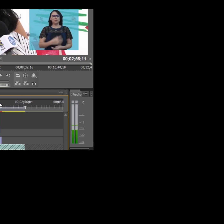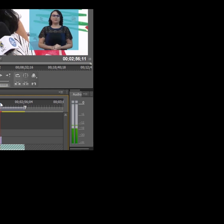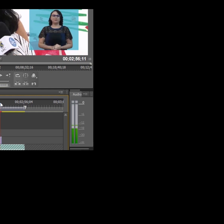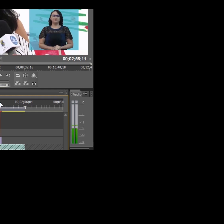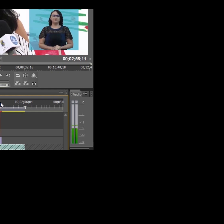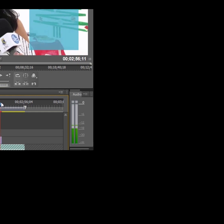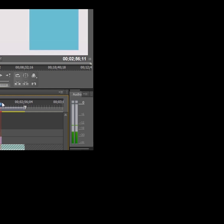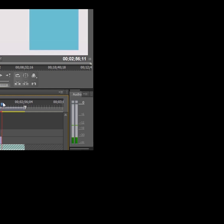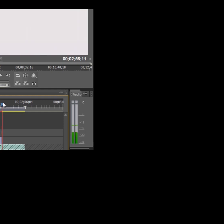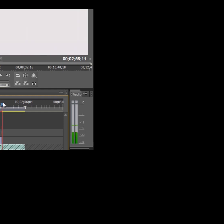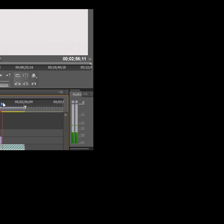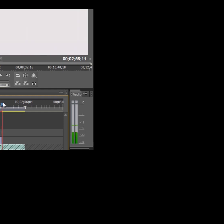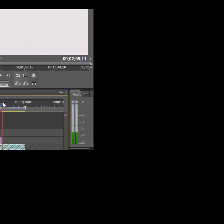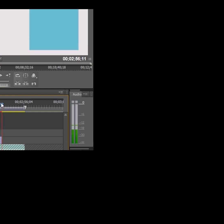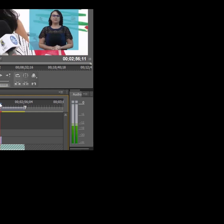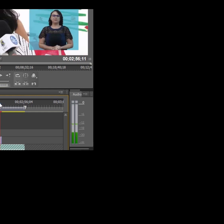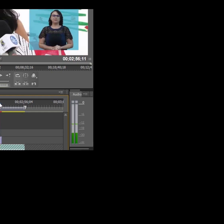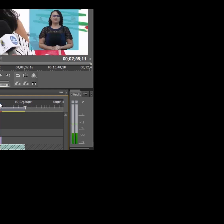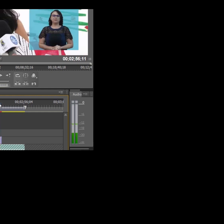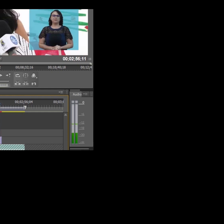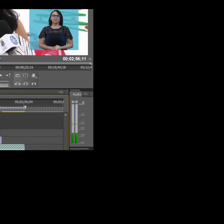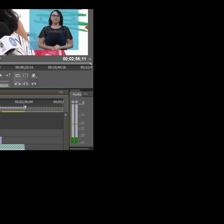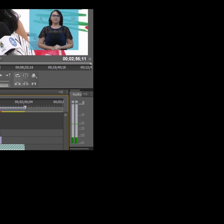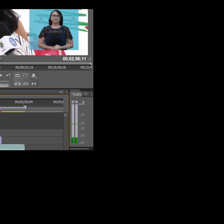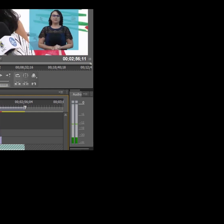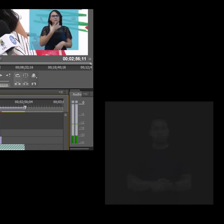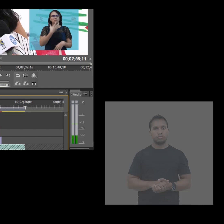grupo e é muito interessante.